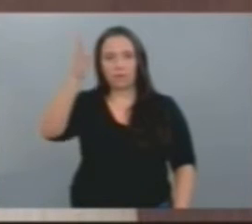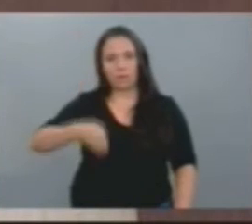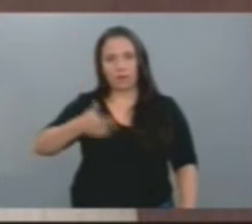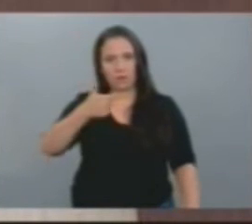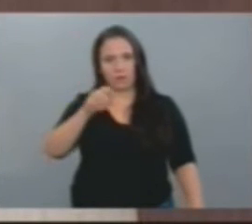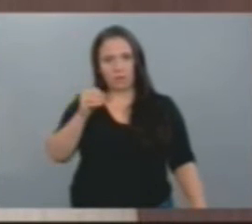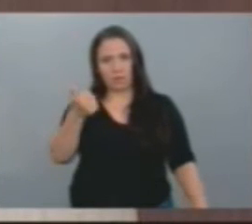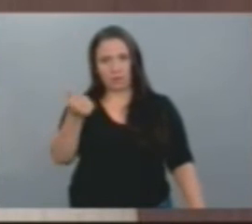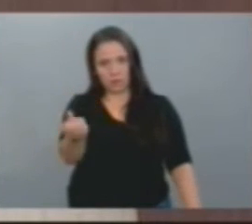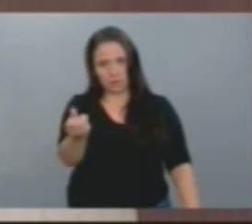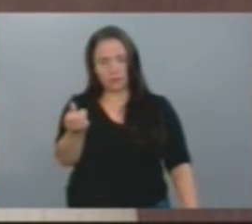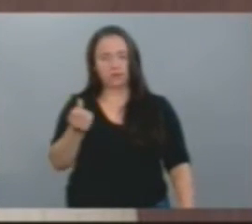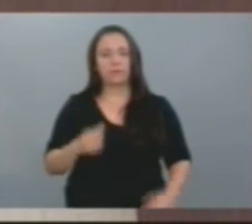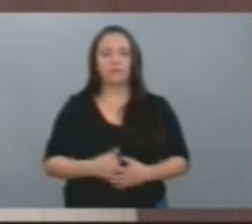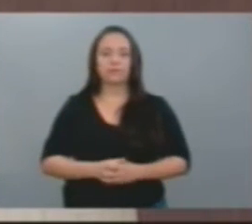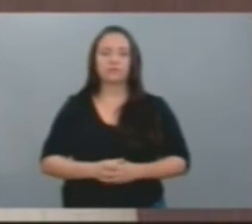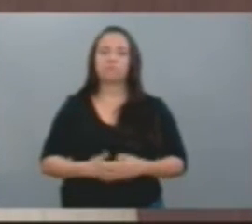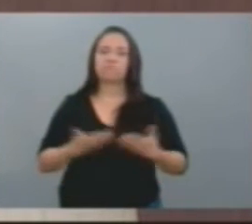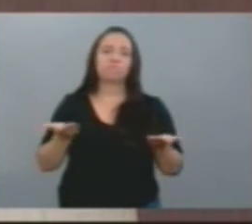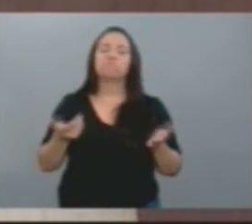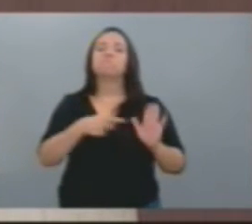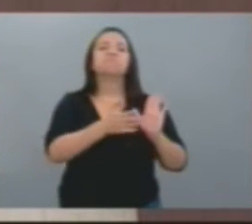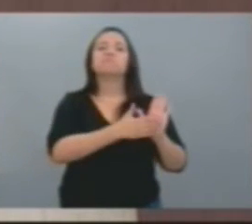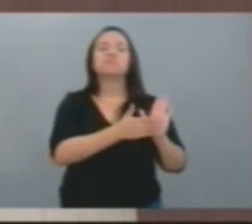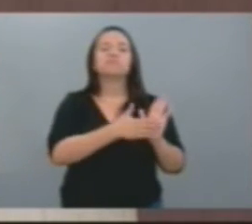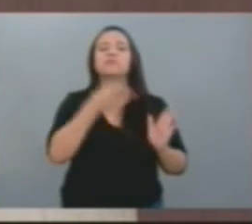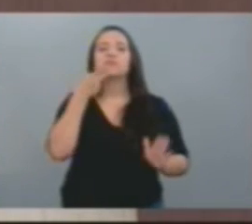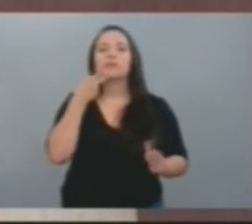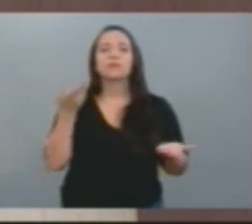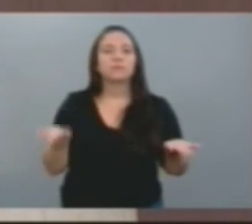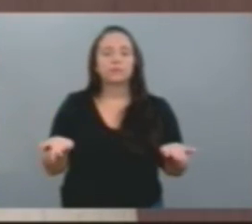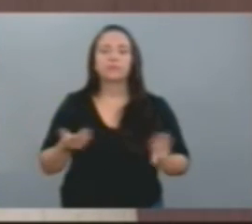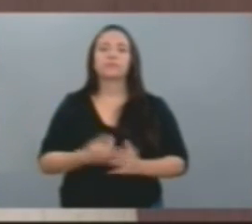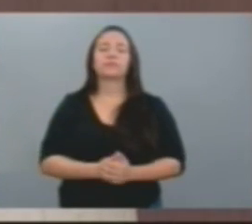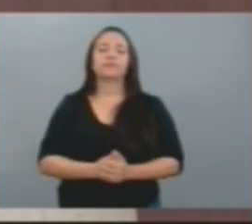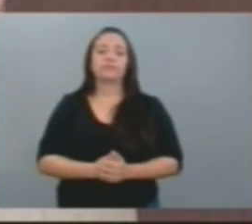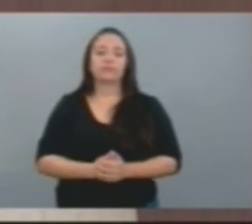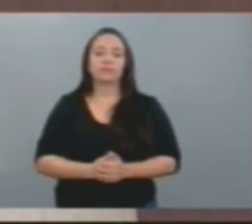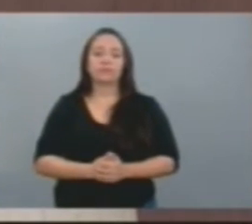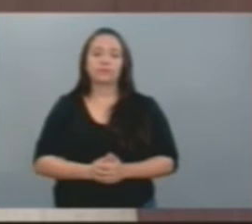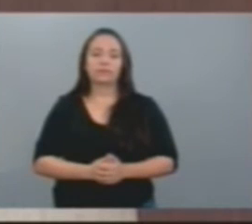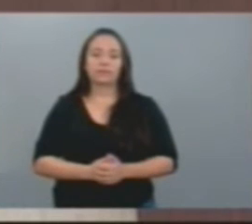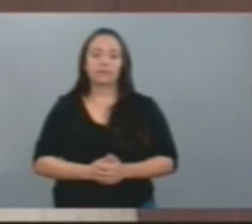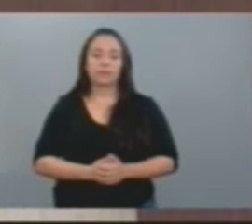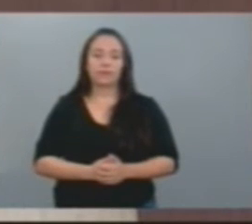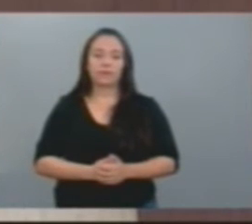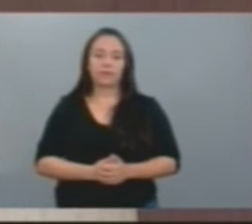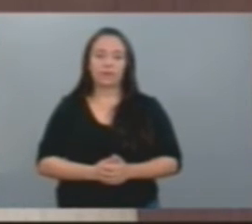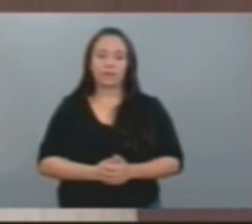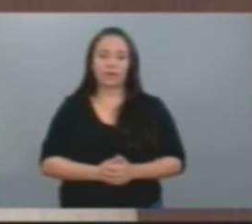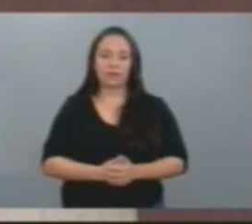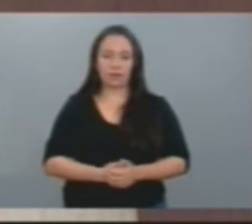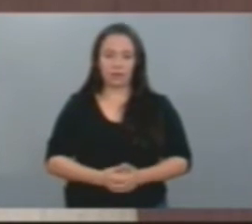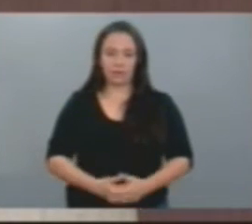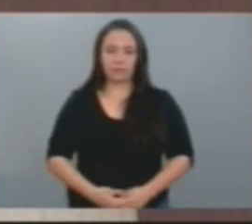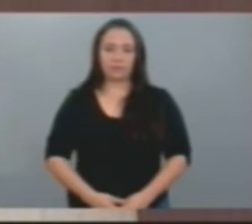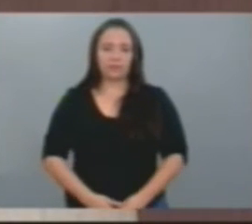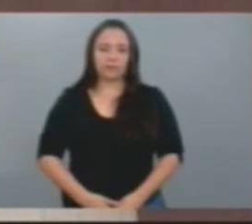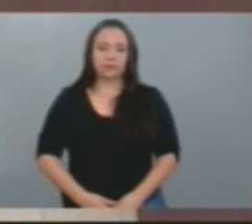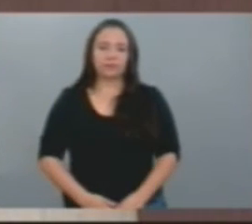299/2016, que ela restringe, ao tentar disciplinar, ela na